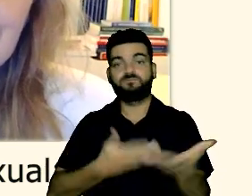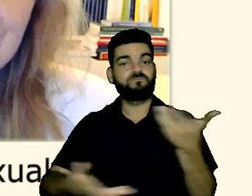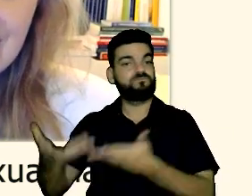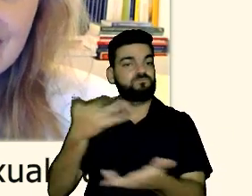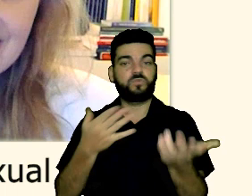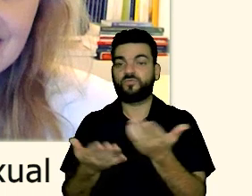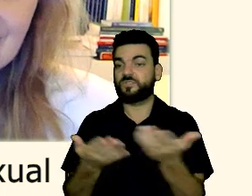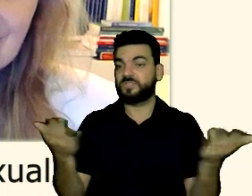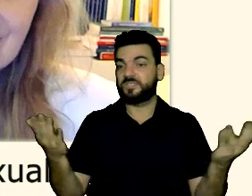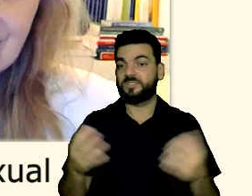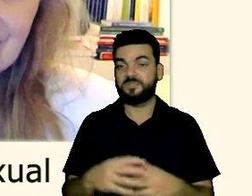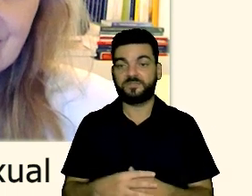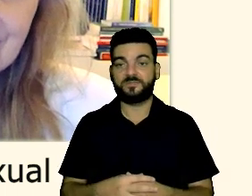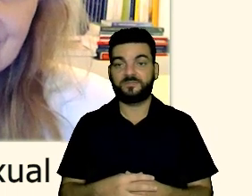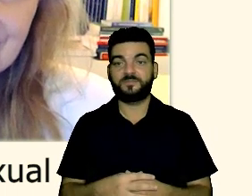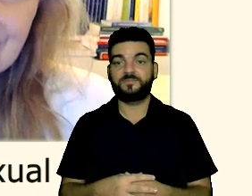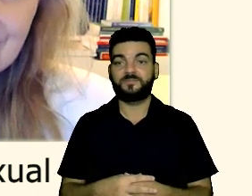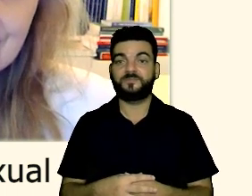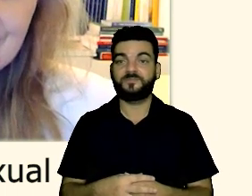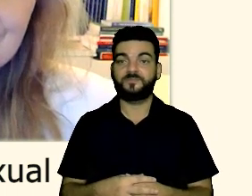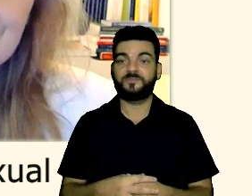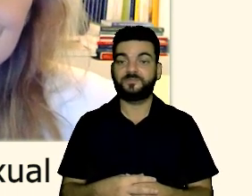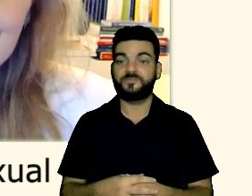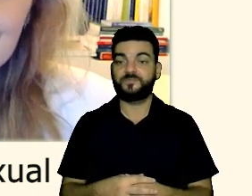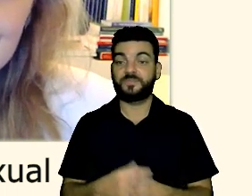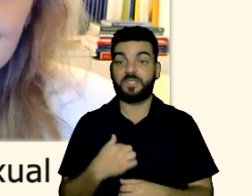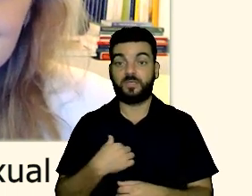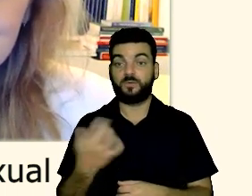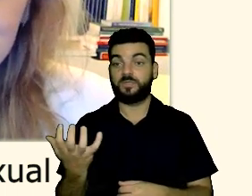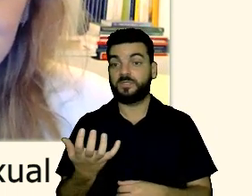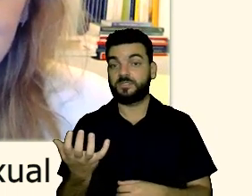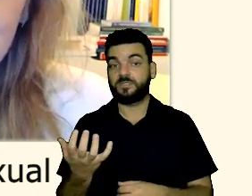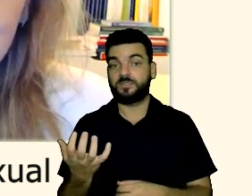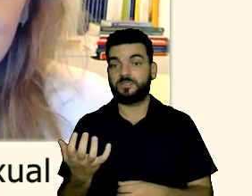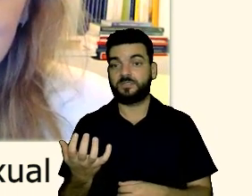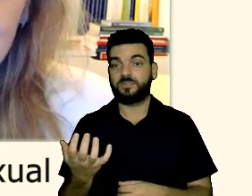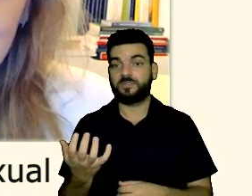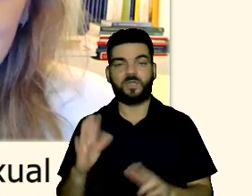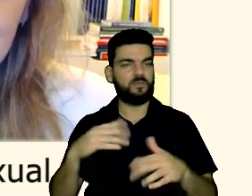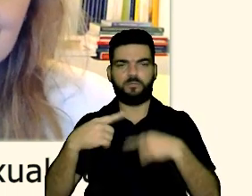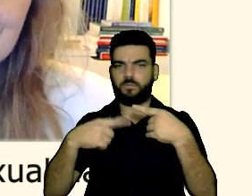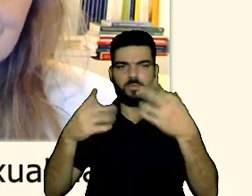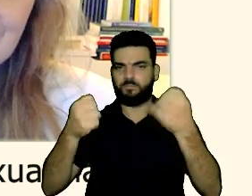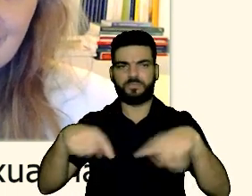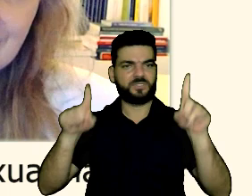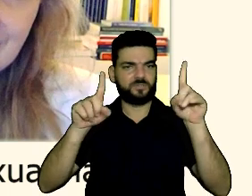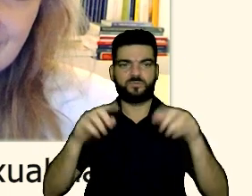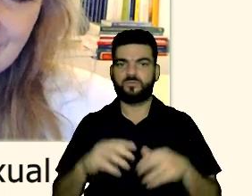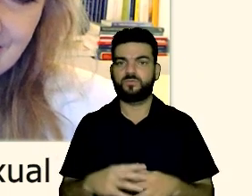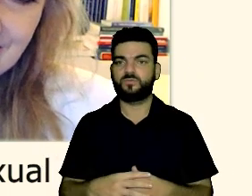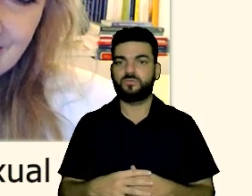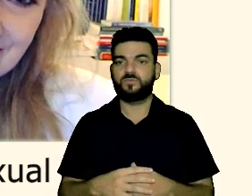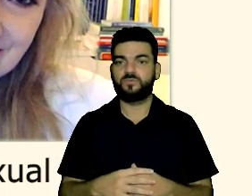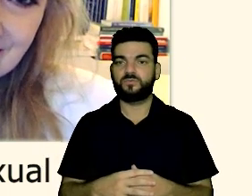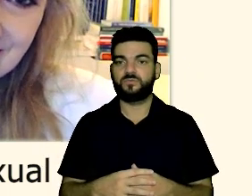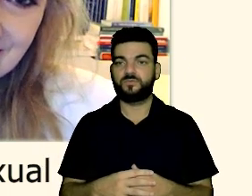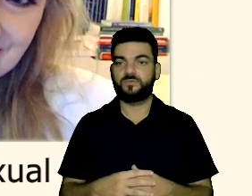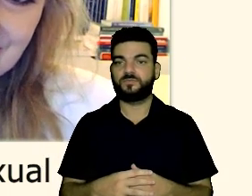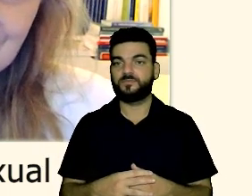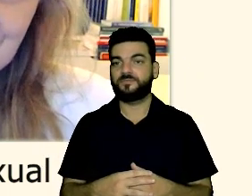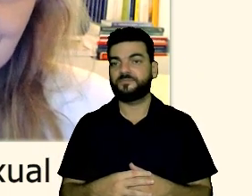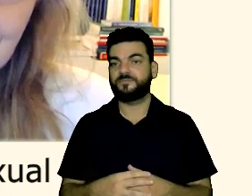da doutora Jussara, da doutora Mariana. Foi realmente uma tarde deliciosa, como disse a Ana